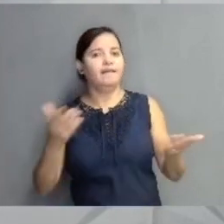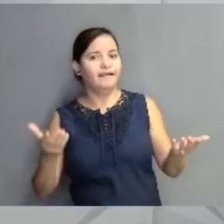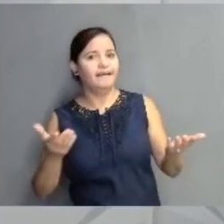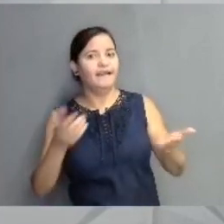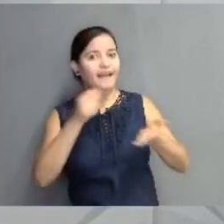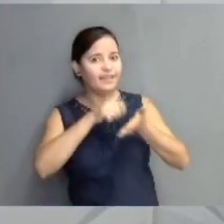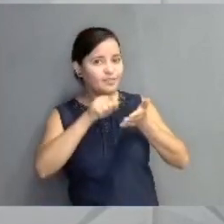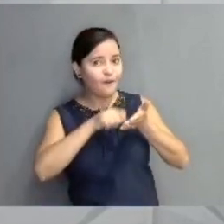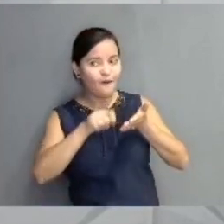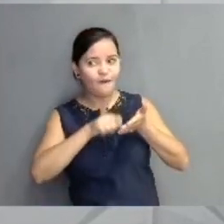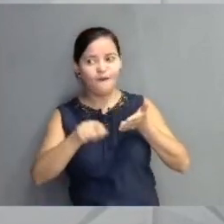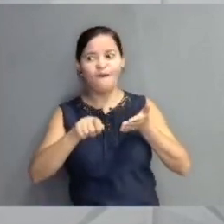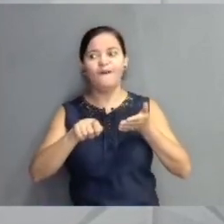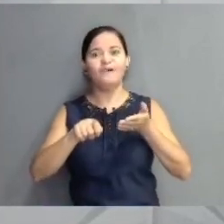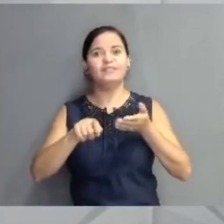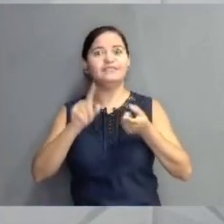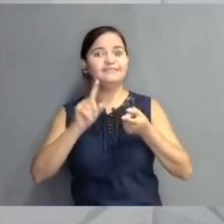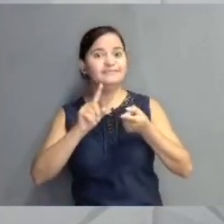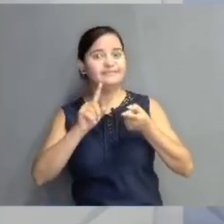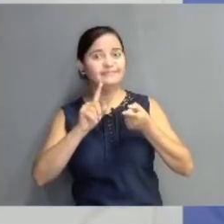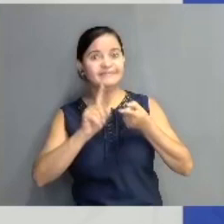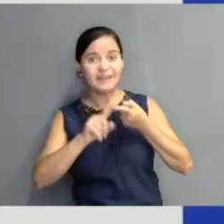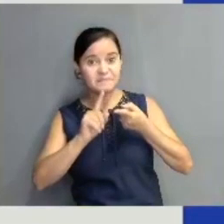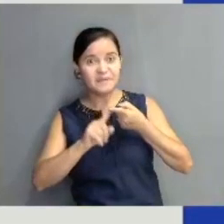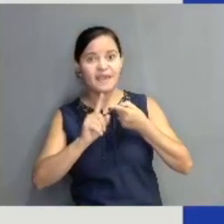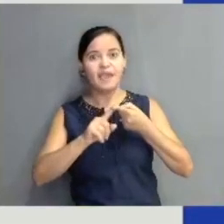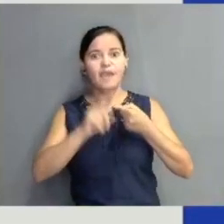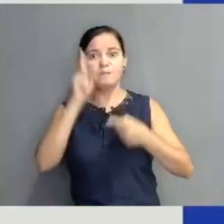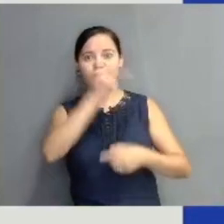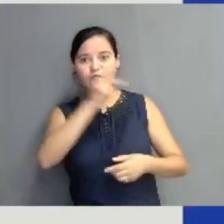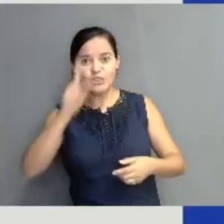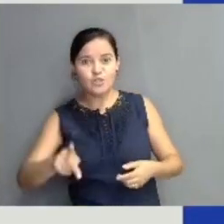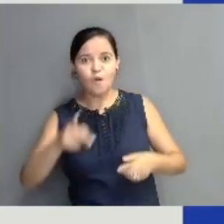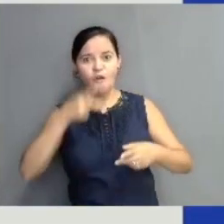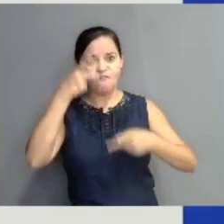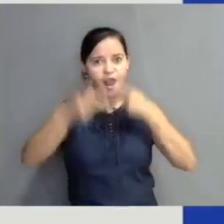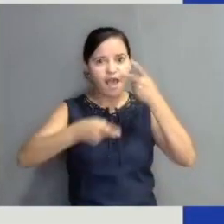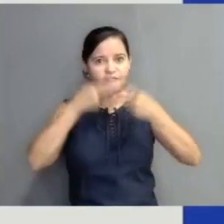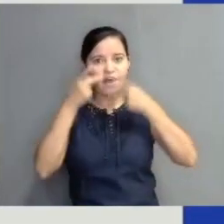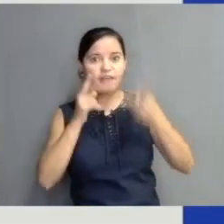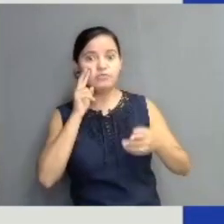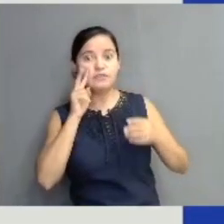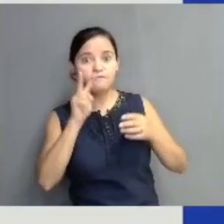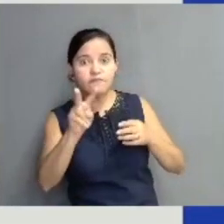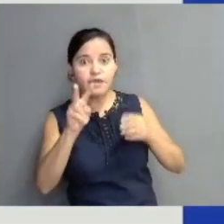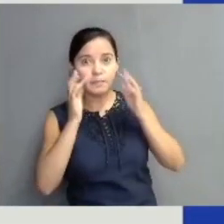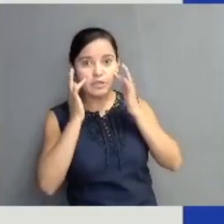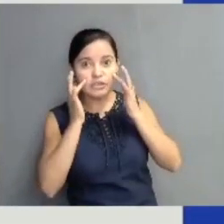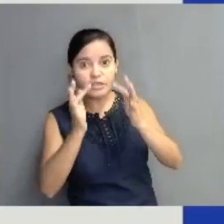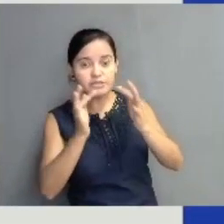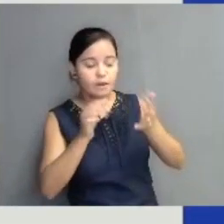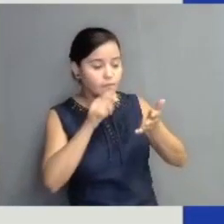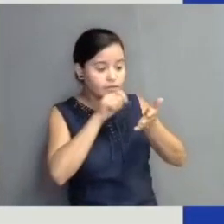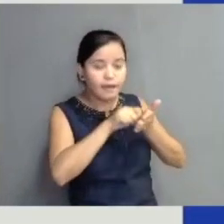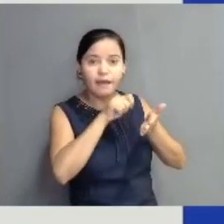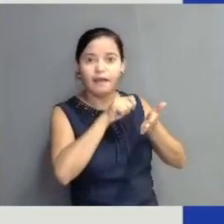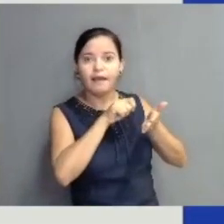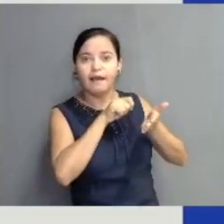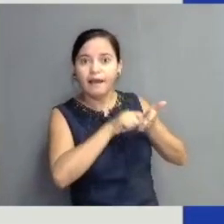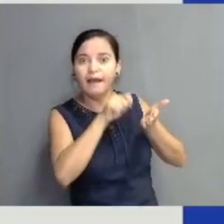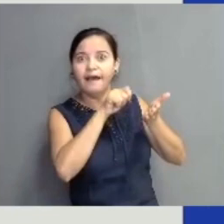que é a nossa terceira dica. Anote o que o professor pedir e aquilo que achar importante fazer